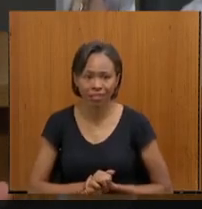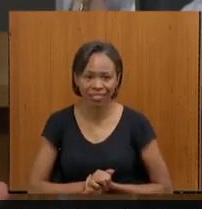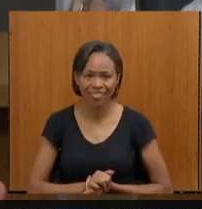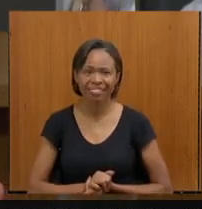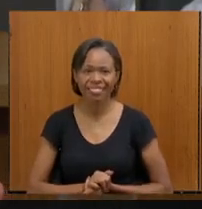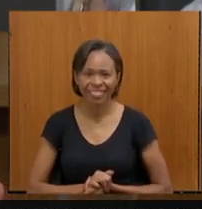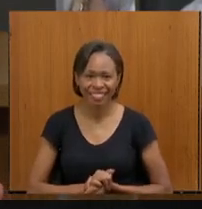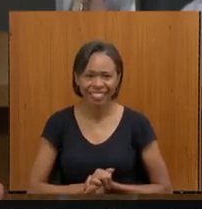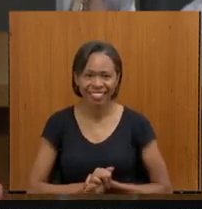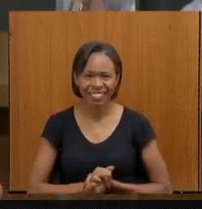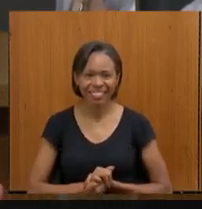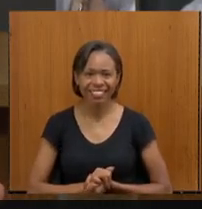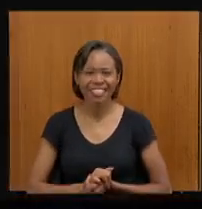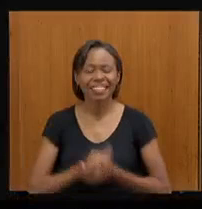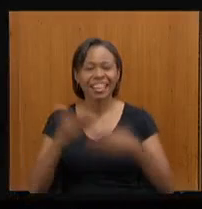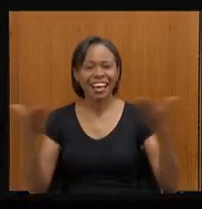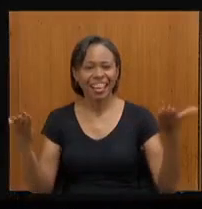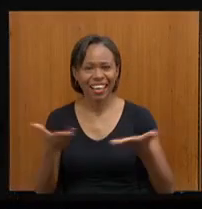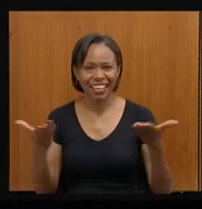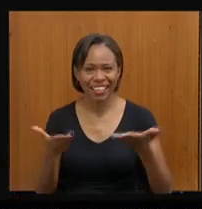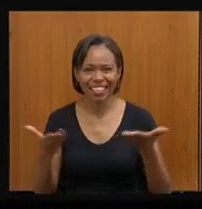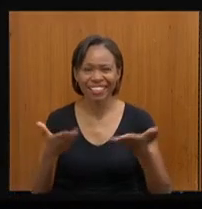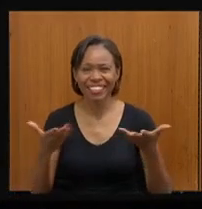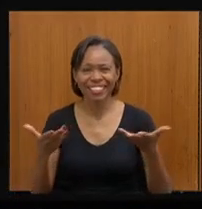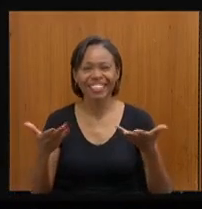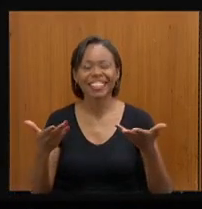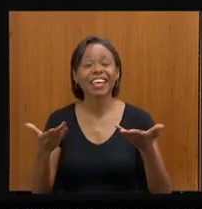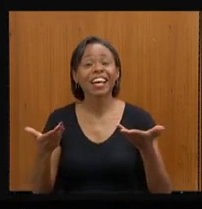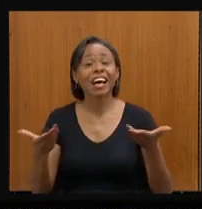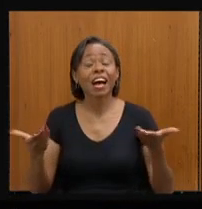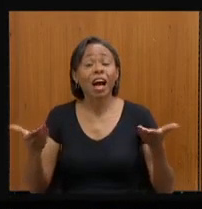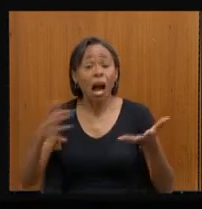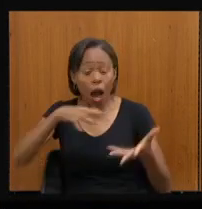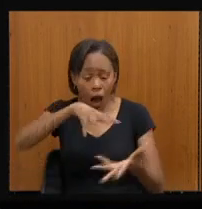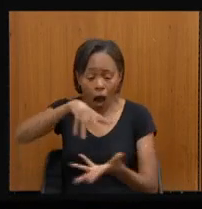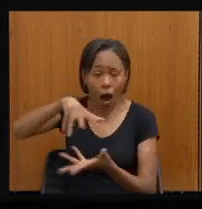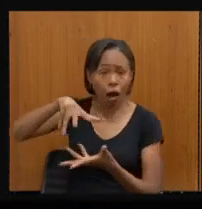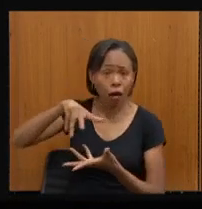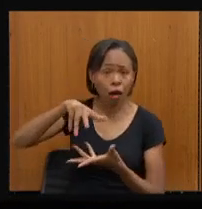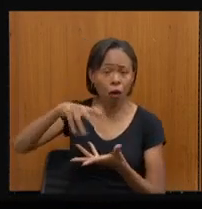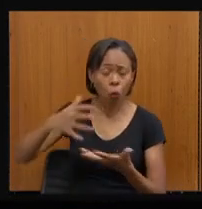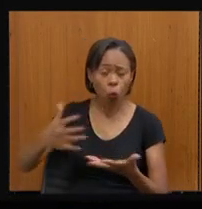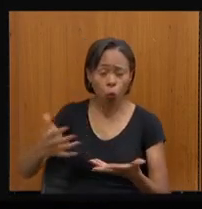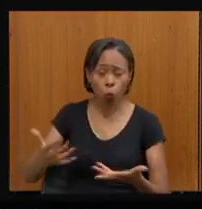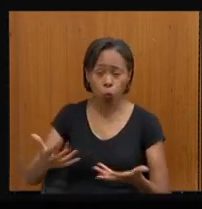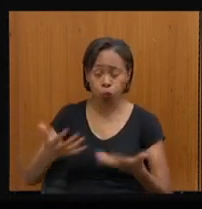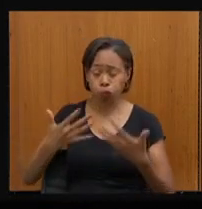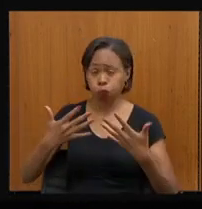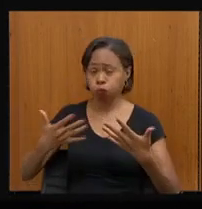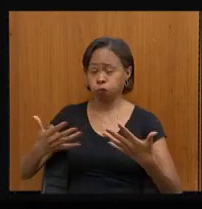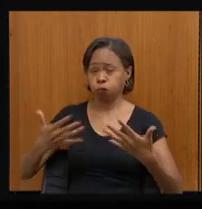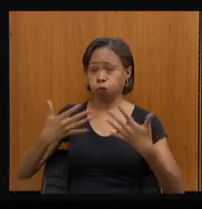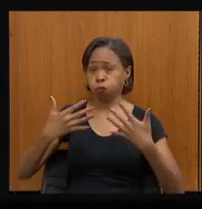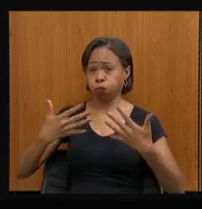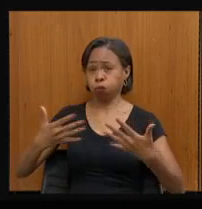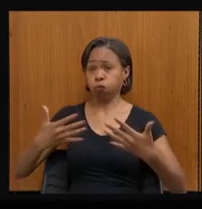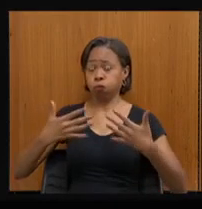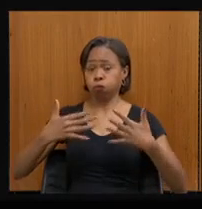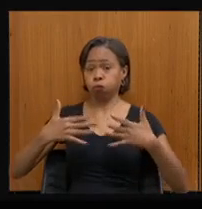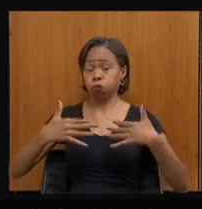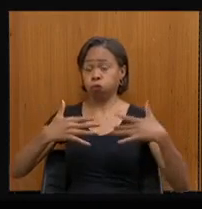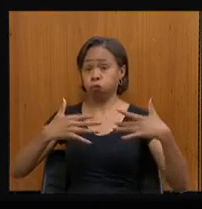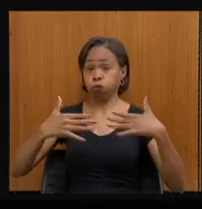o efeito é o aumento da temperatura da terra é que já está aumentando Desde da fase da do início da industrialização